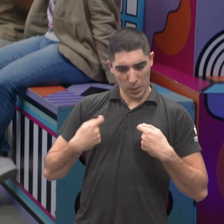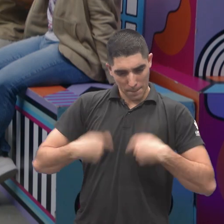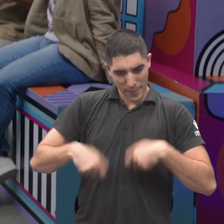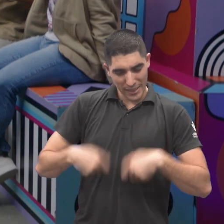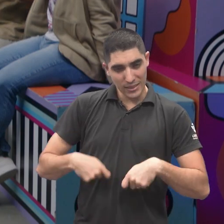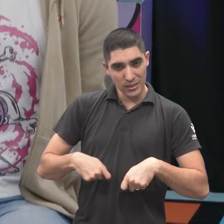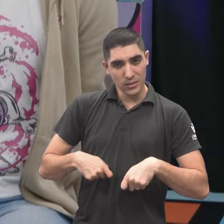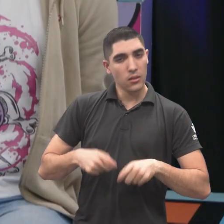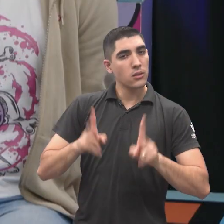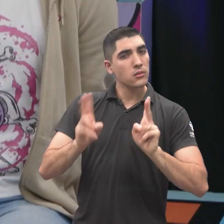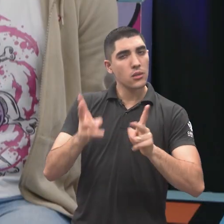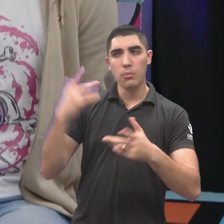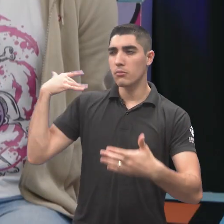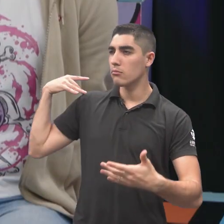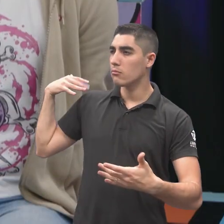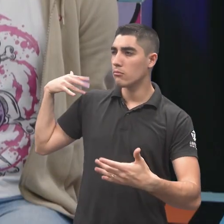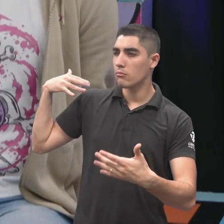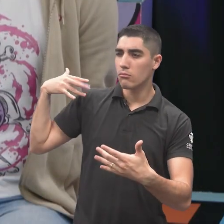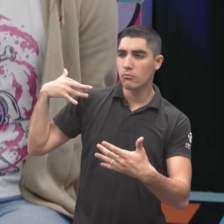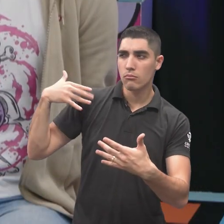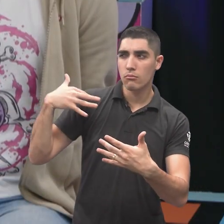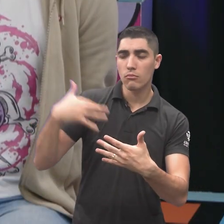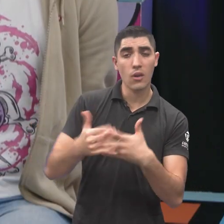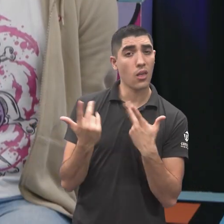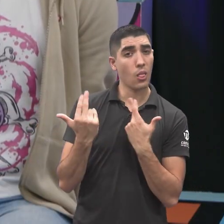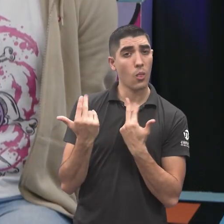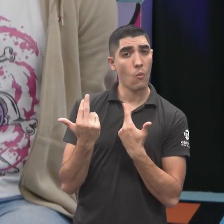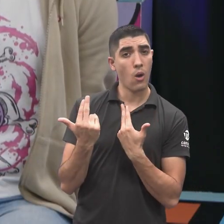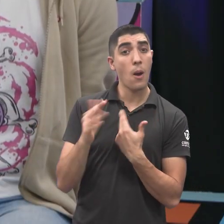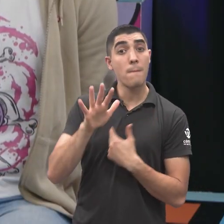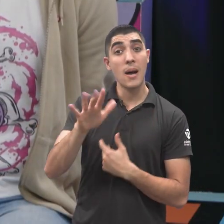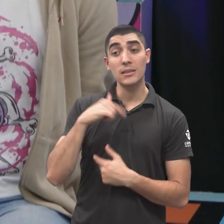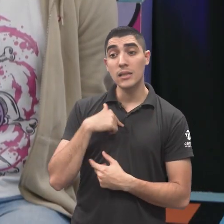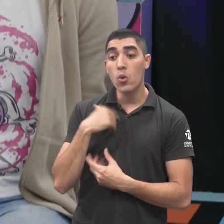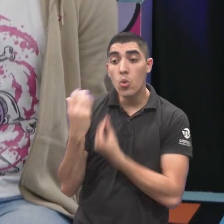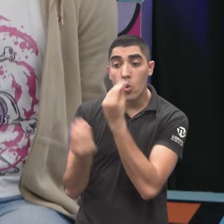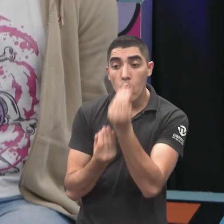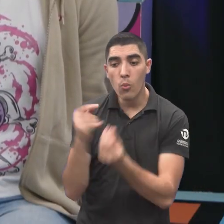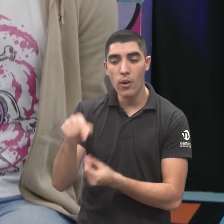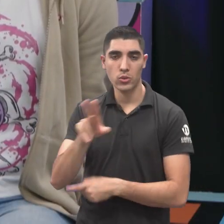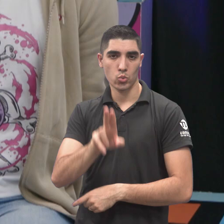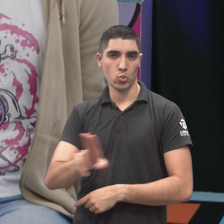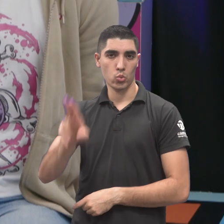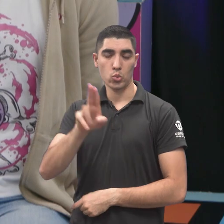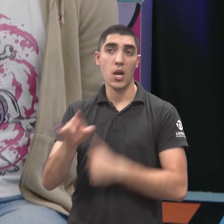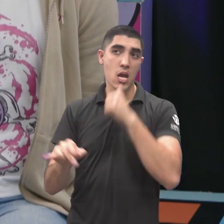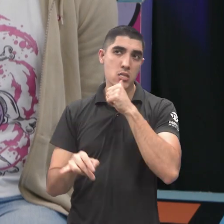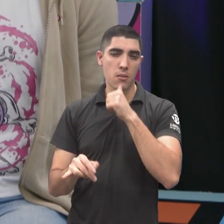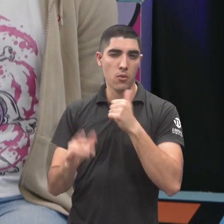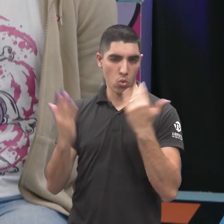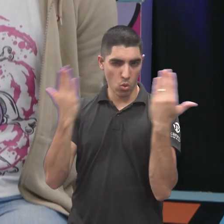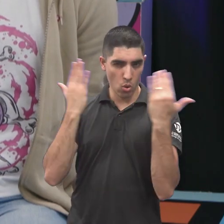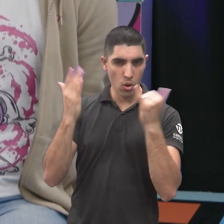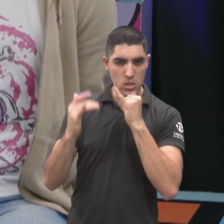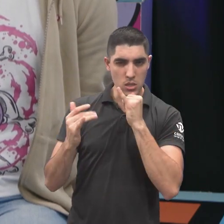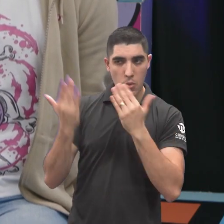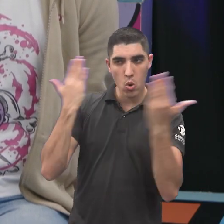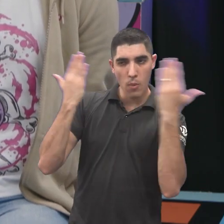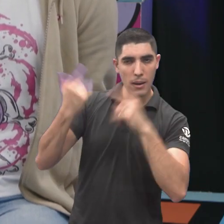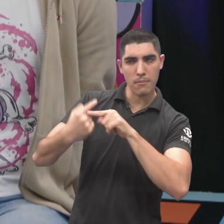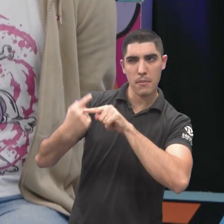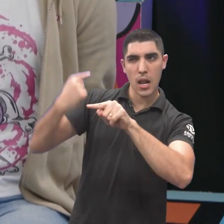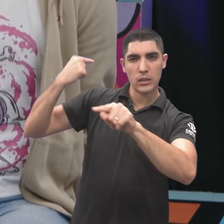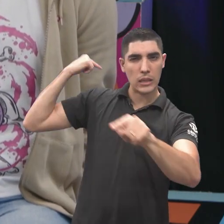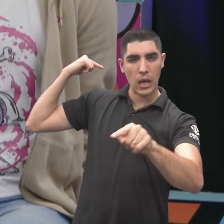foram as mesmas ao longo do tempo. A forma que a gente consome esse conteúdo é que mudou. Se a gente vai buscar na história, o início